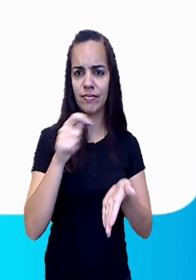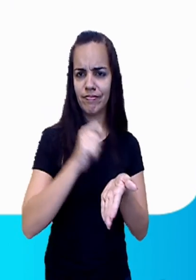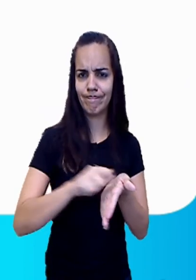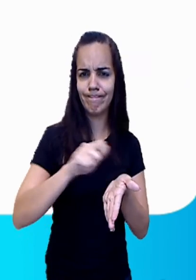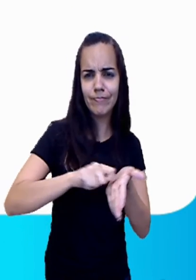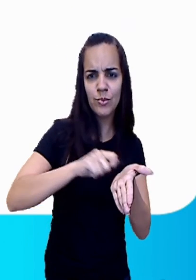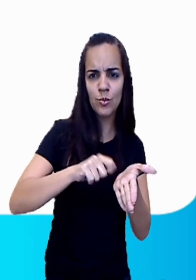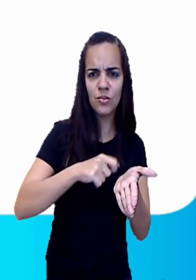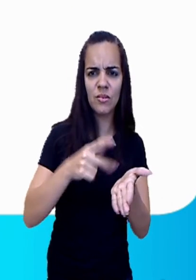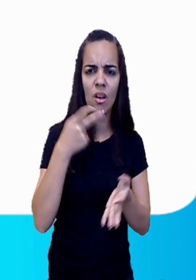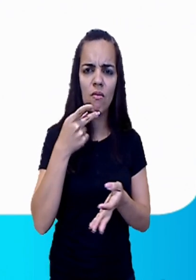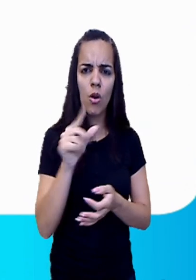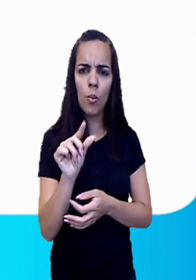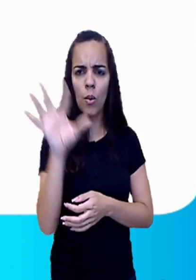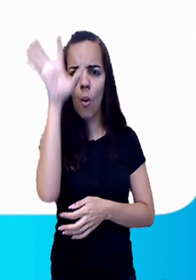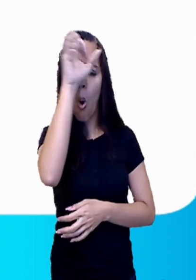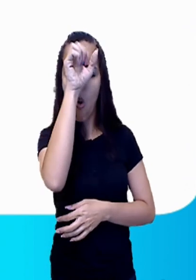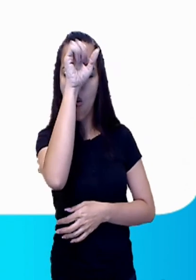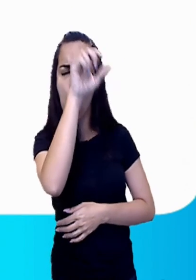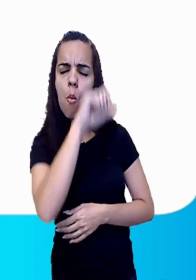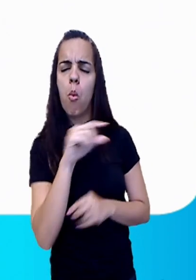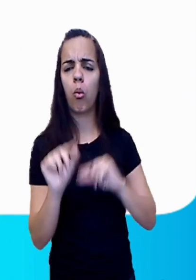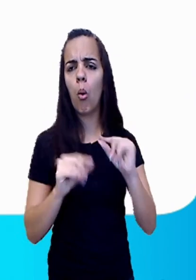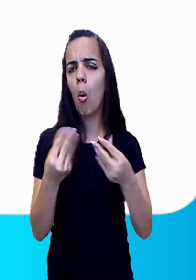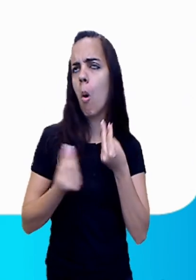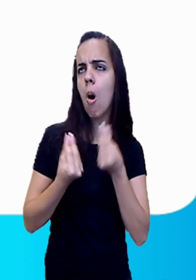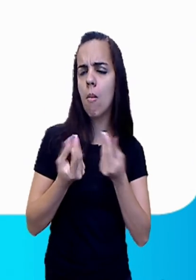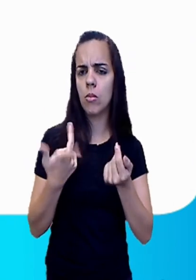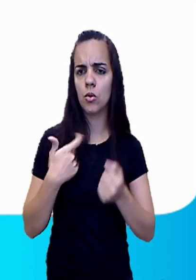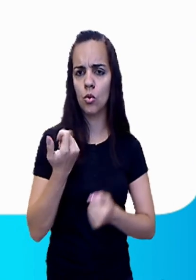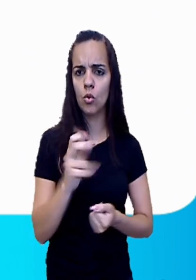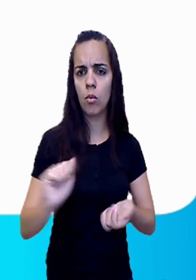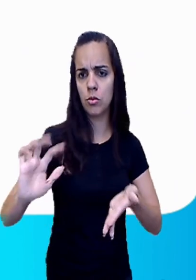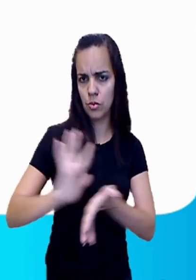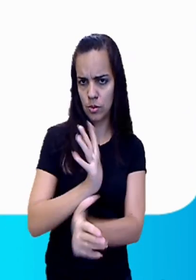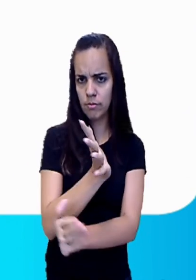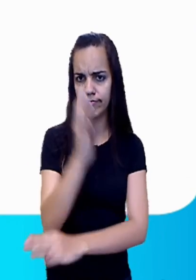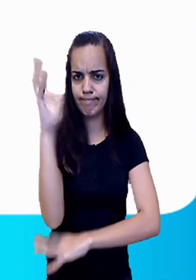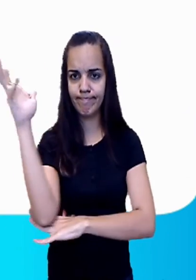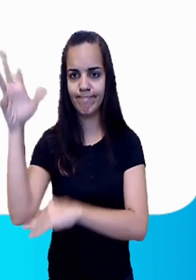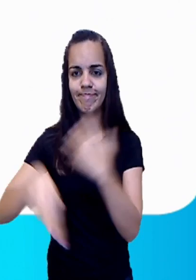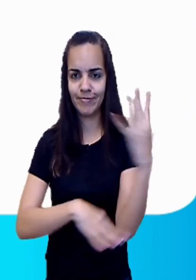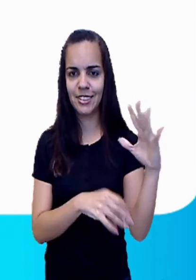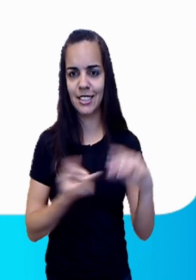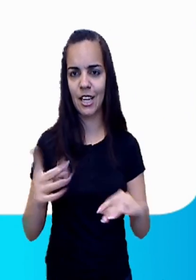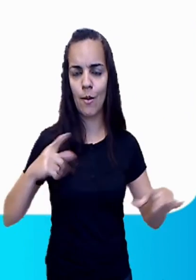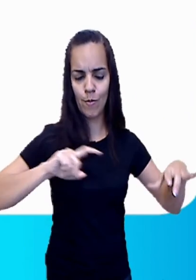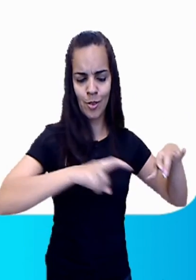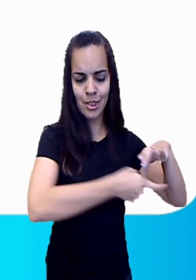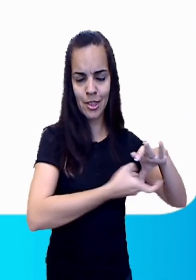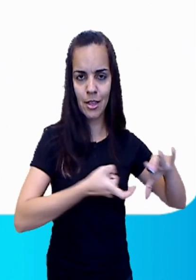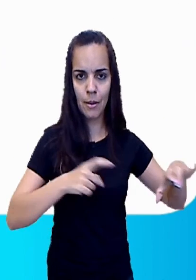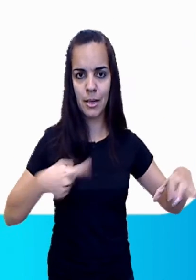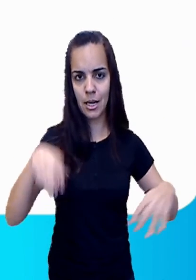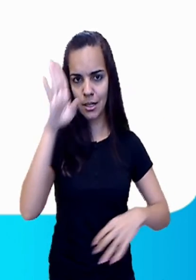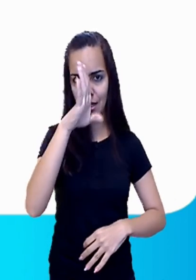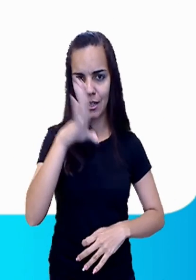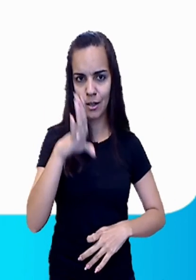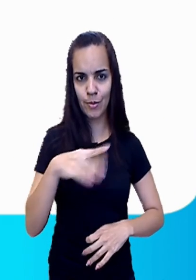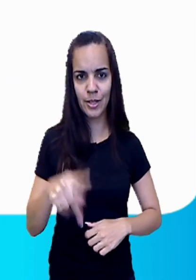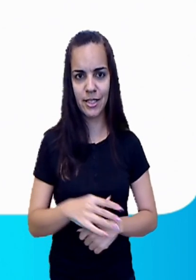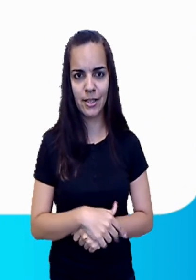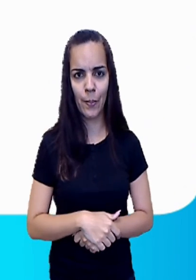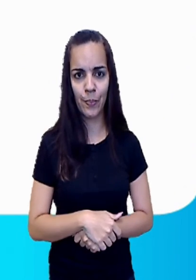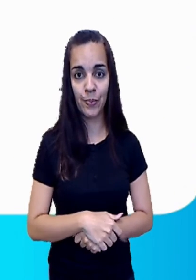fale um pouco sobre o que aprendeu dos impactos ambientais da mineração no Brasil. Não se esqueçam que